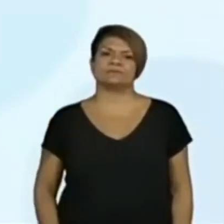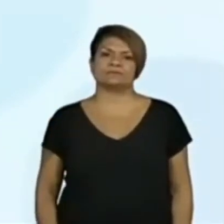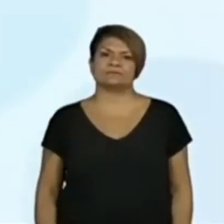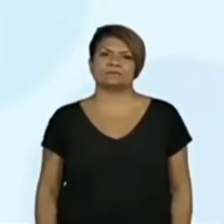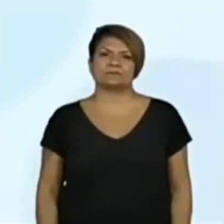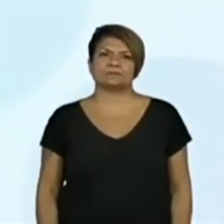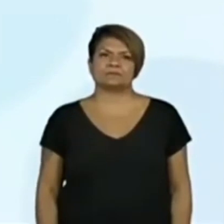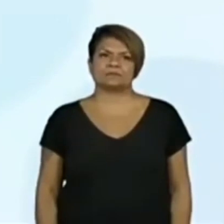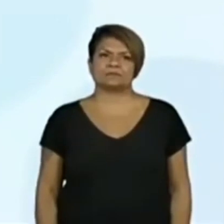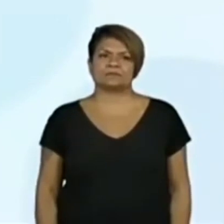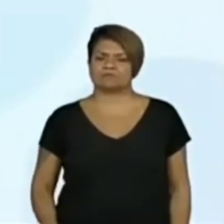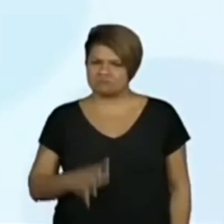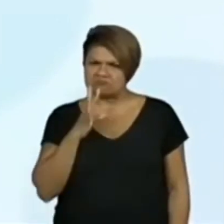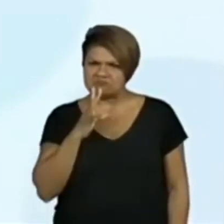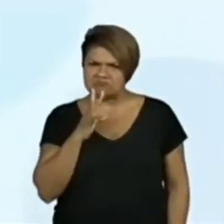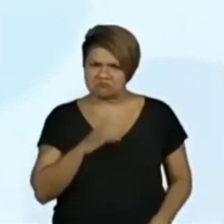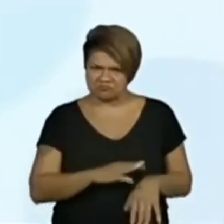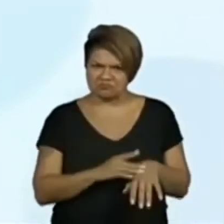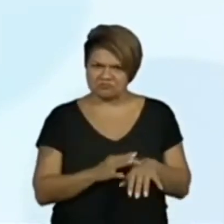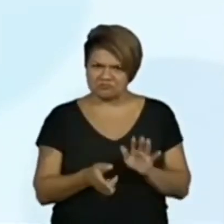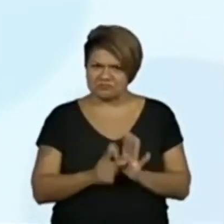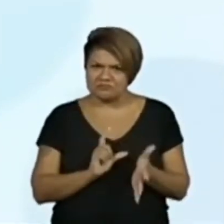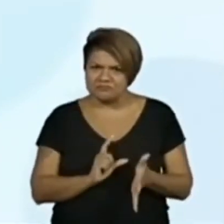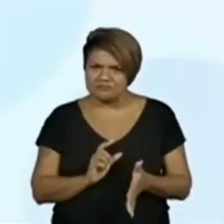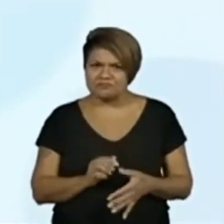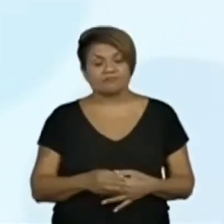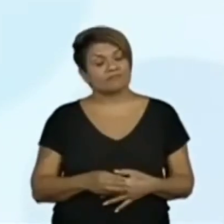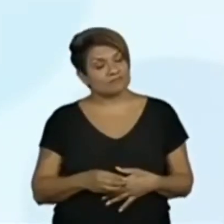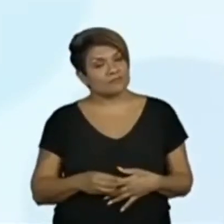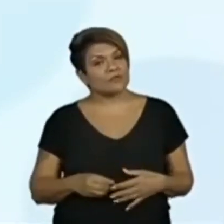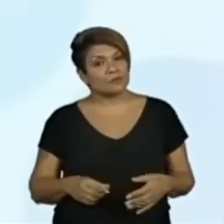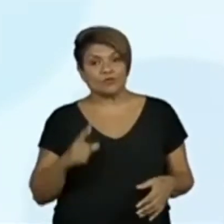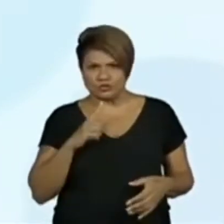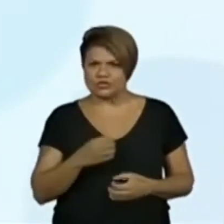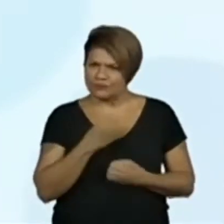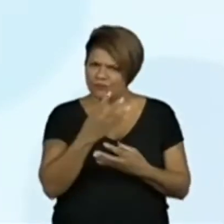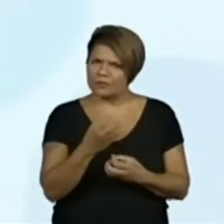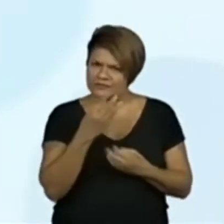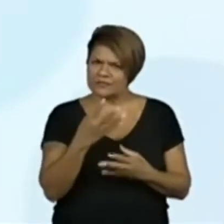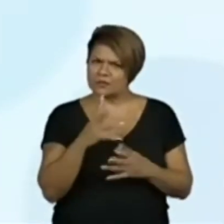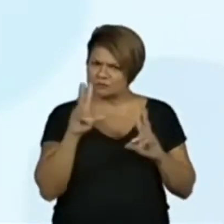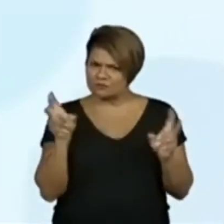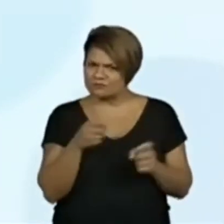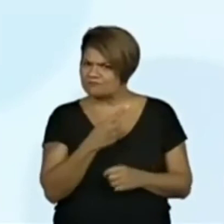Coqueluche. Você já conhecia essa doença antes? Tinha informações sobre ela?